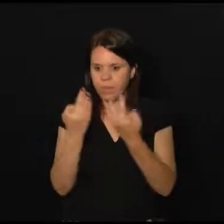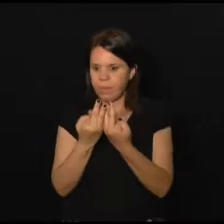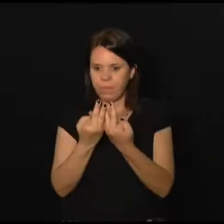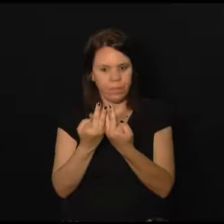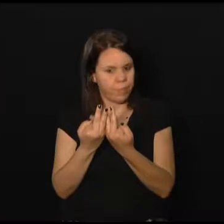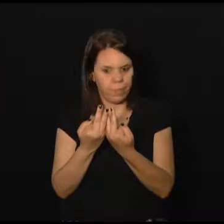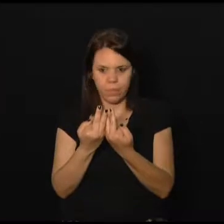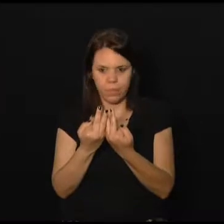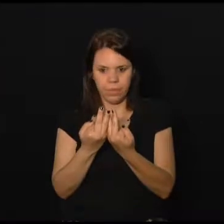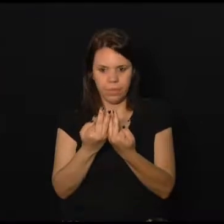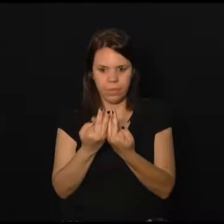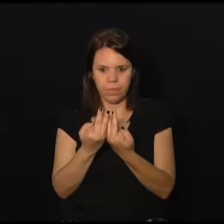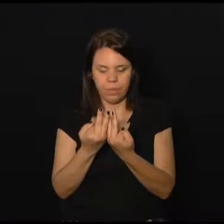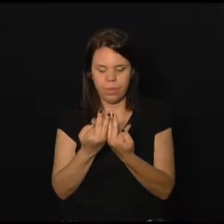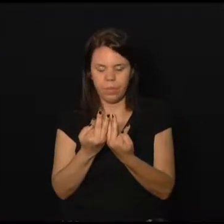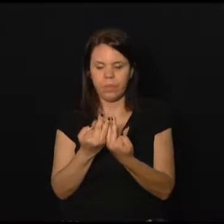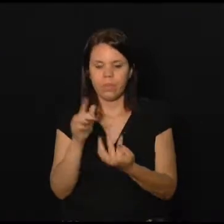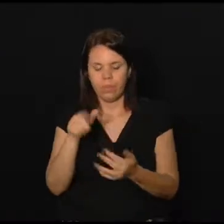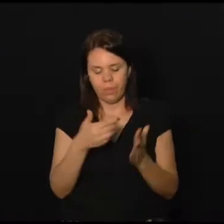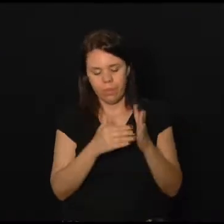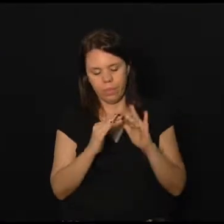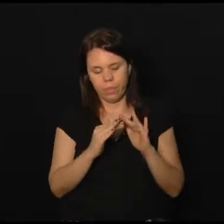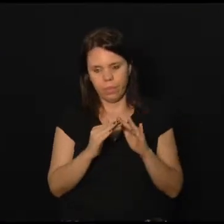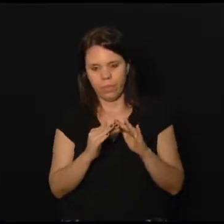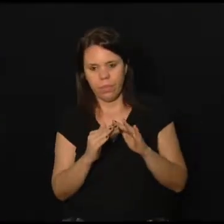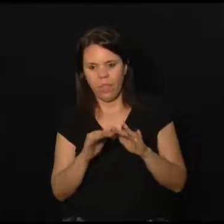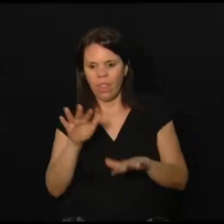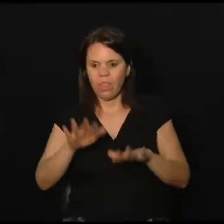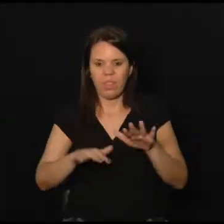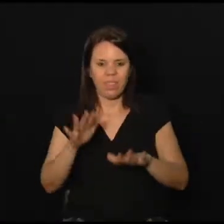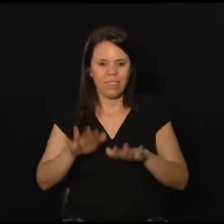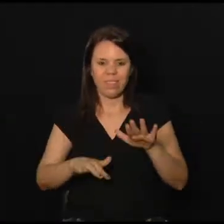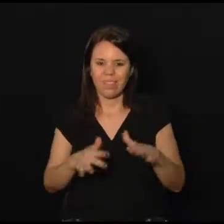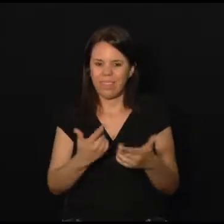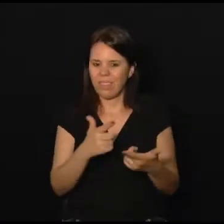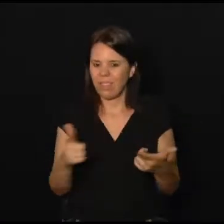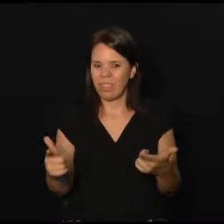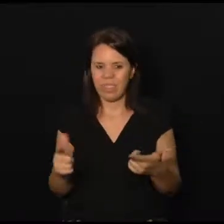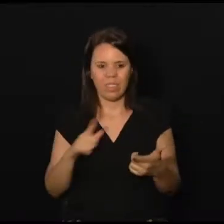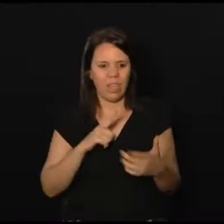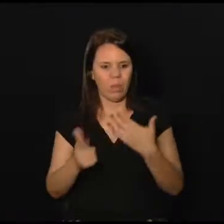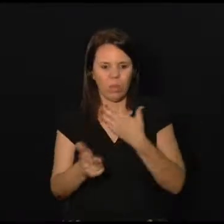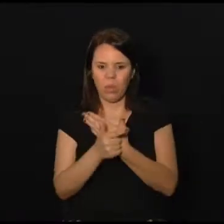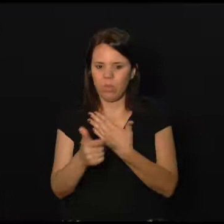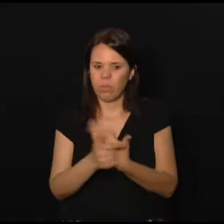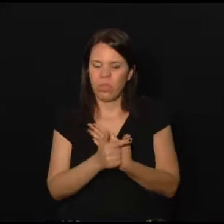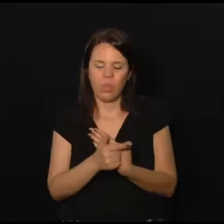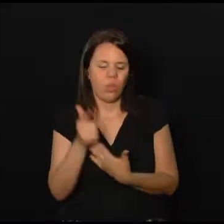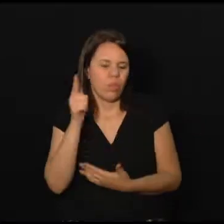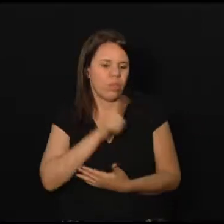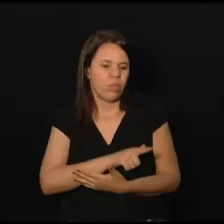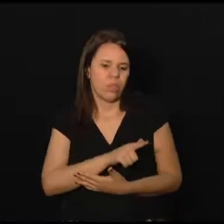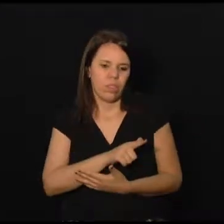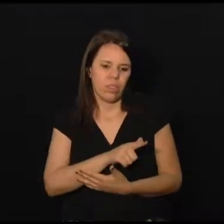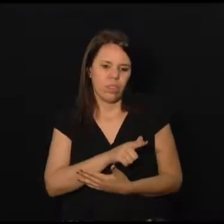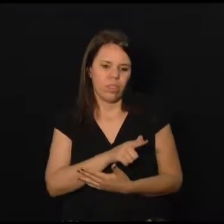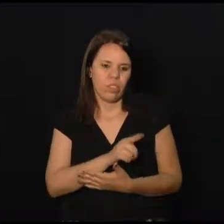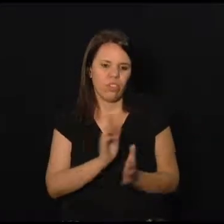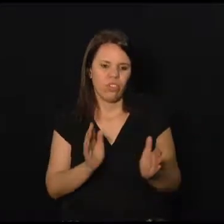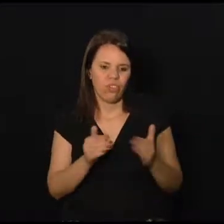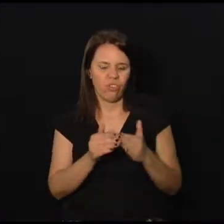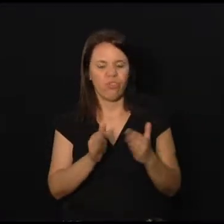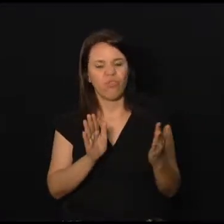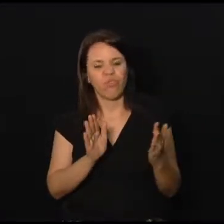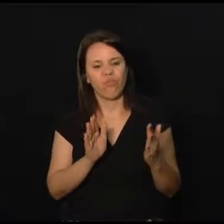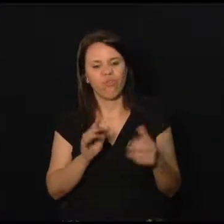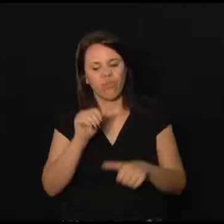porque a família e a escola estão, muitas vezes, se perdendo o seu papel e diante da mudança que